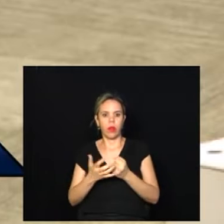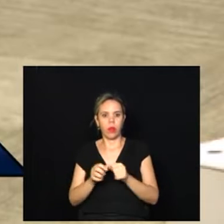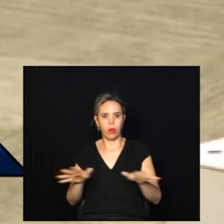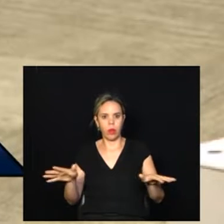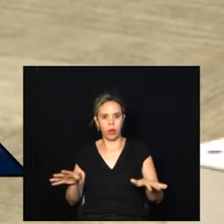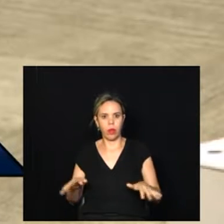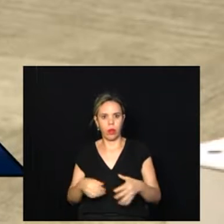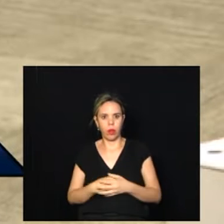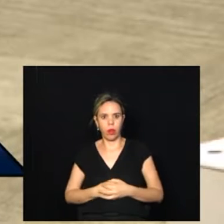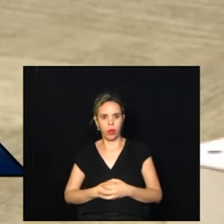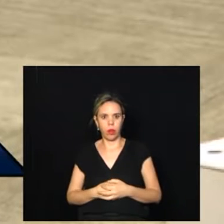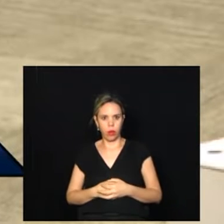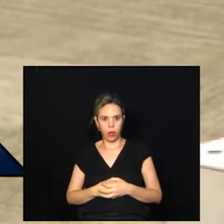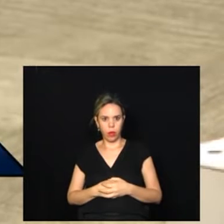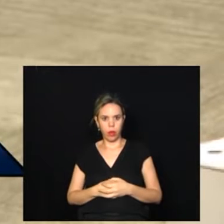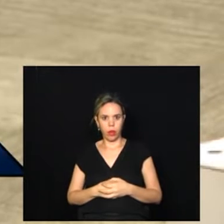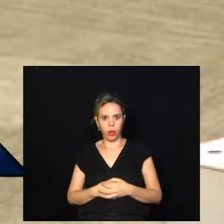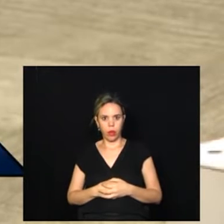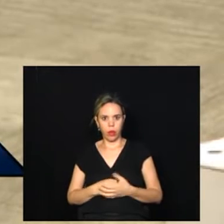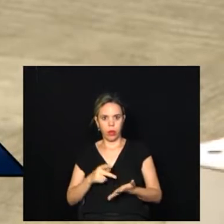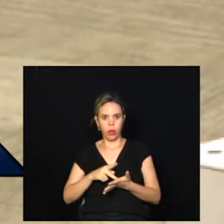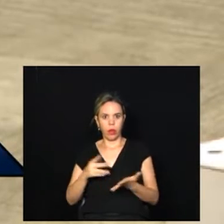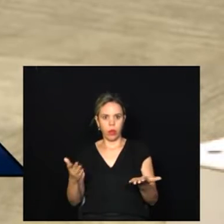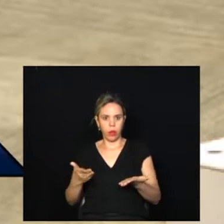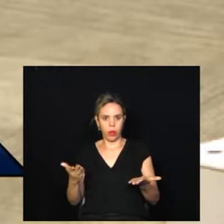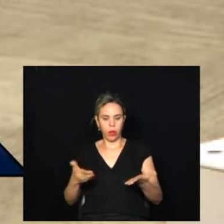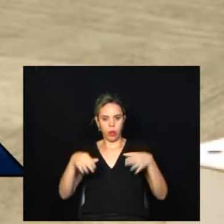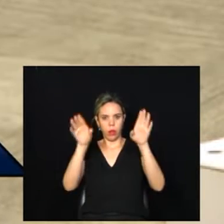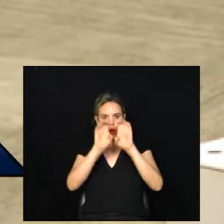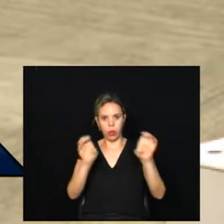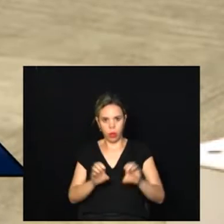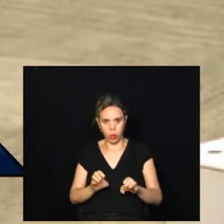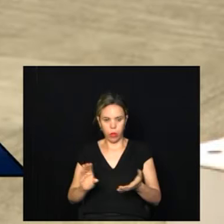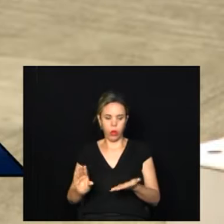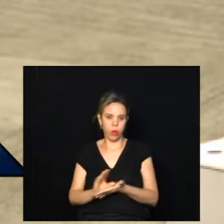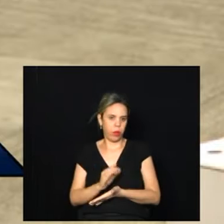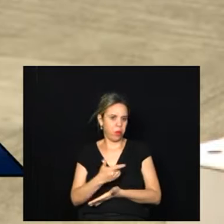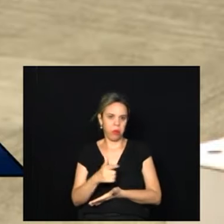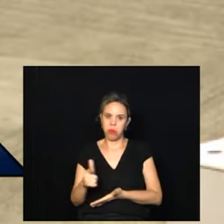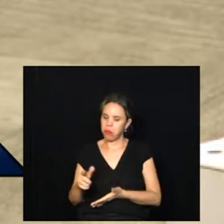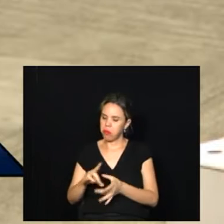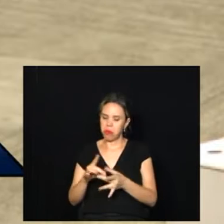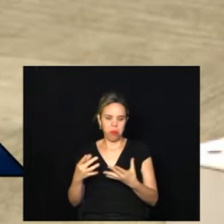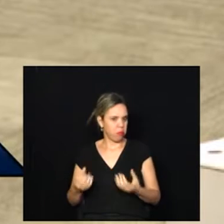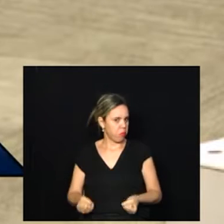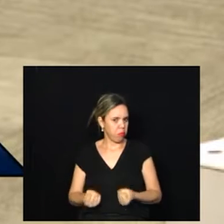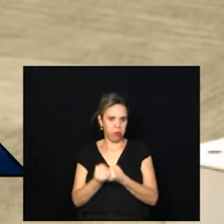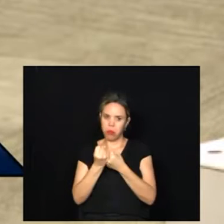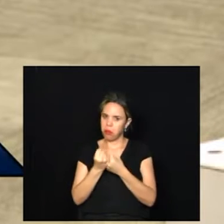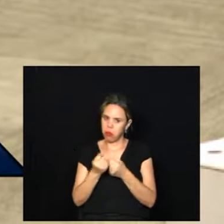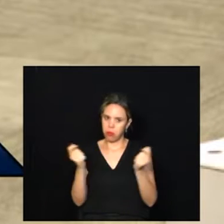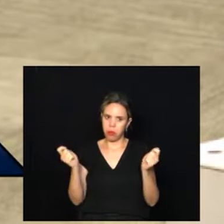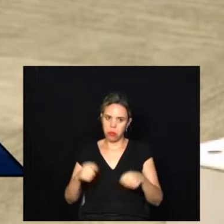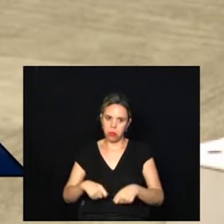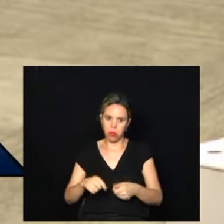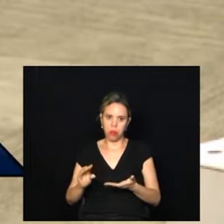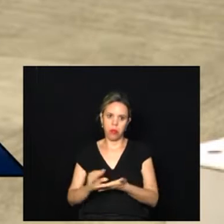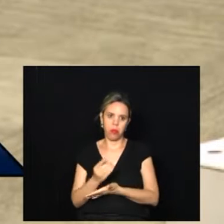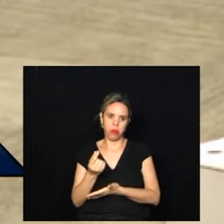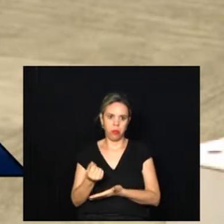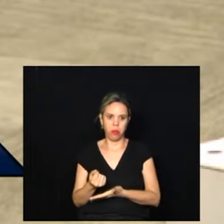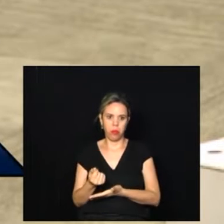da Covid-19. Na verdade, hoje a estrutura do fundo não permitia que ele pudesse